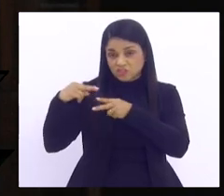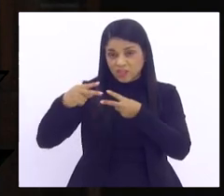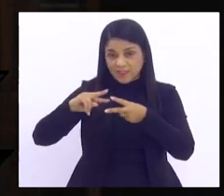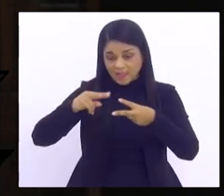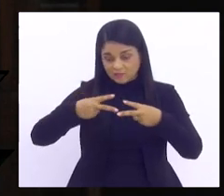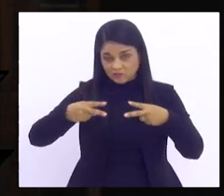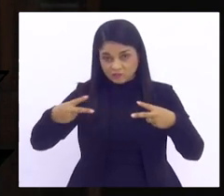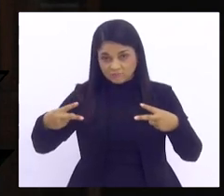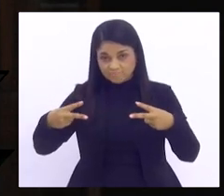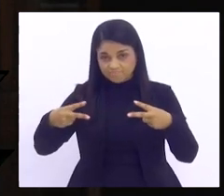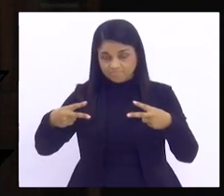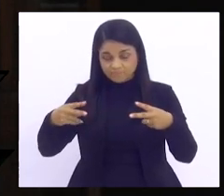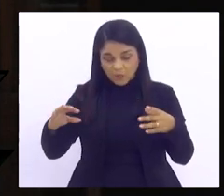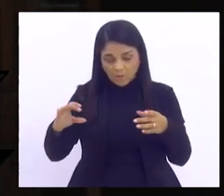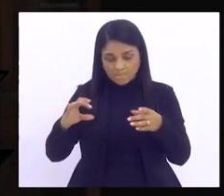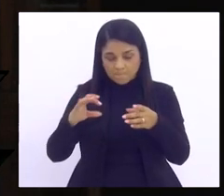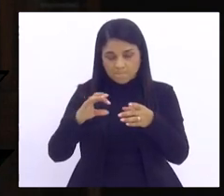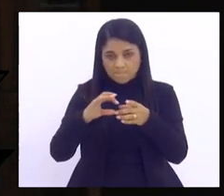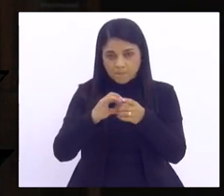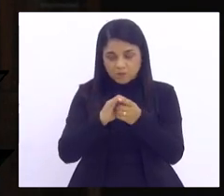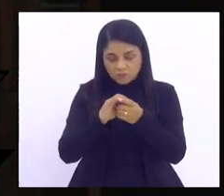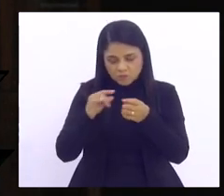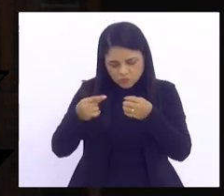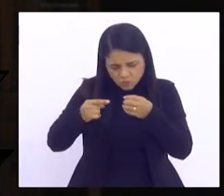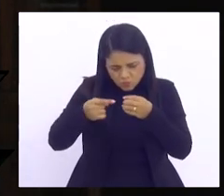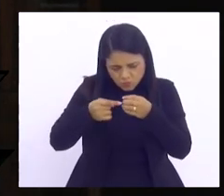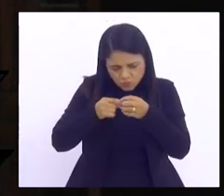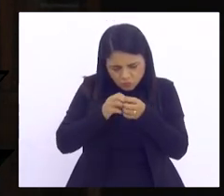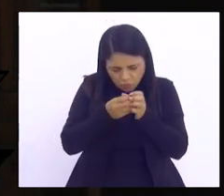já ficam presentes. É o milagre da vida.